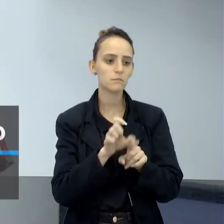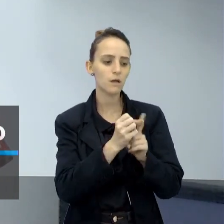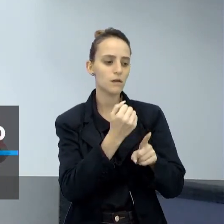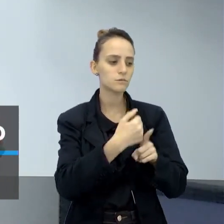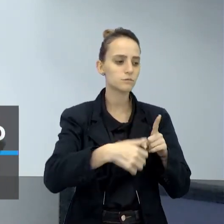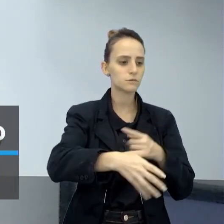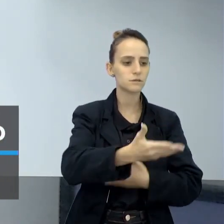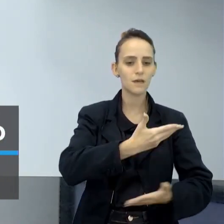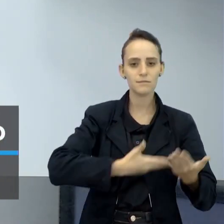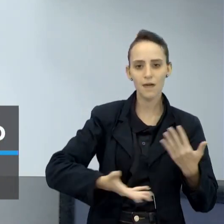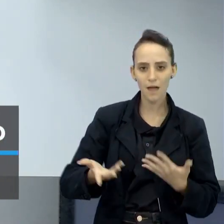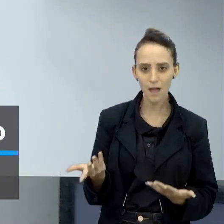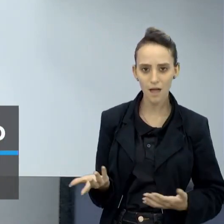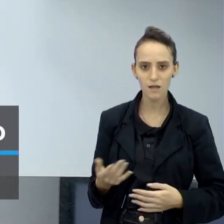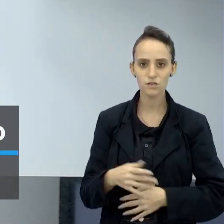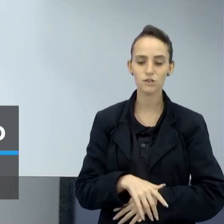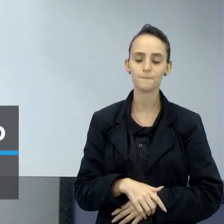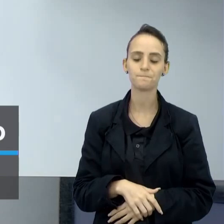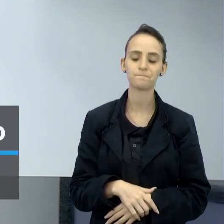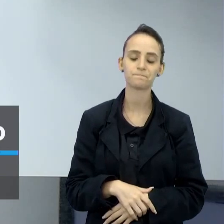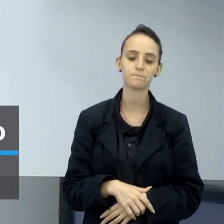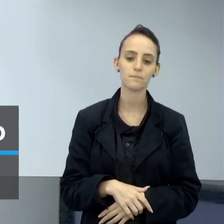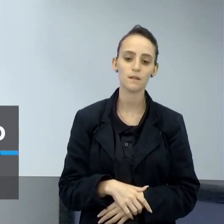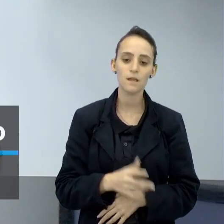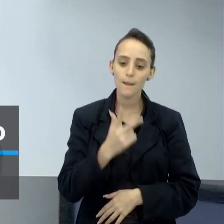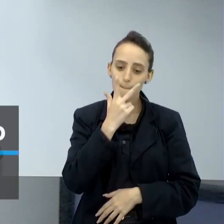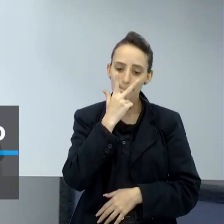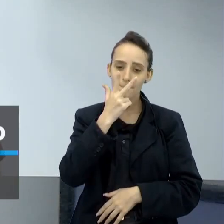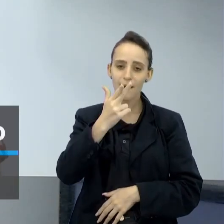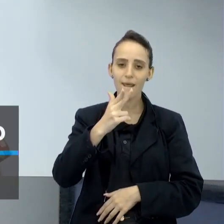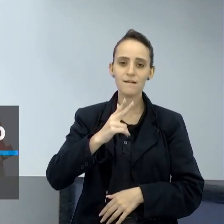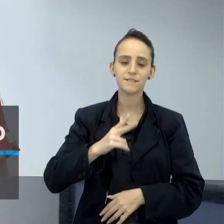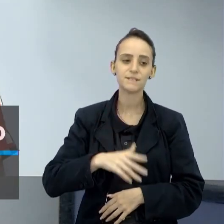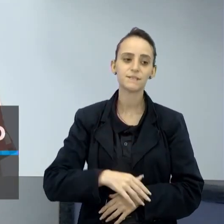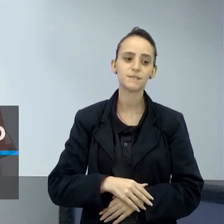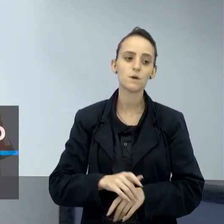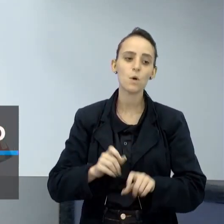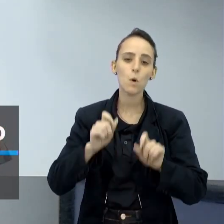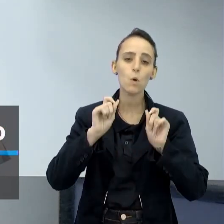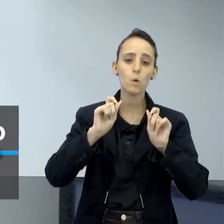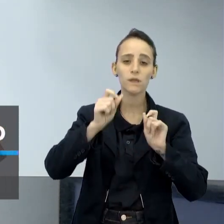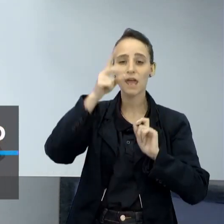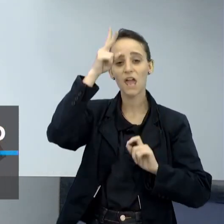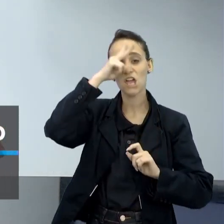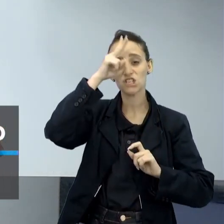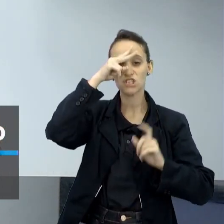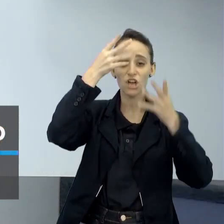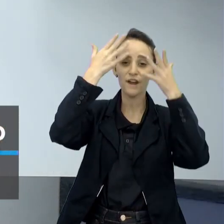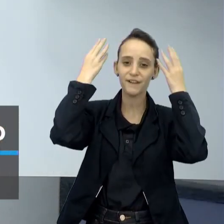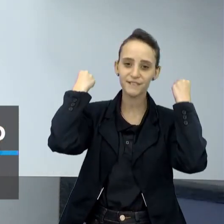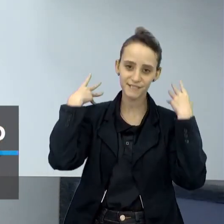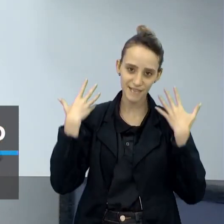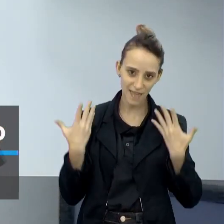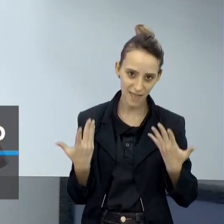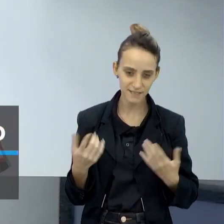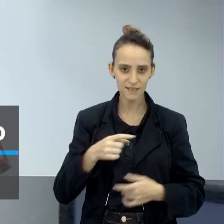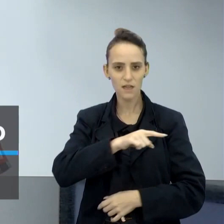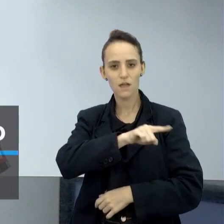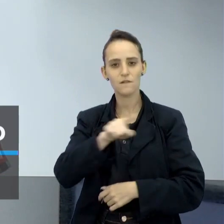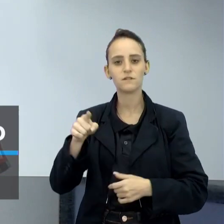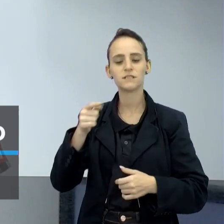social. Então, a gente às vezes acaba se esquecendo dessa história, da nossa história. Então você,